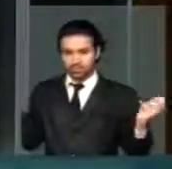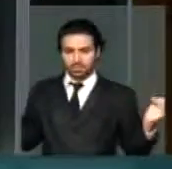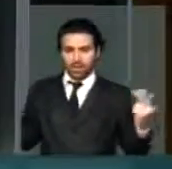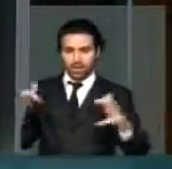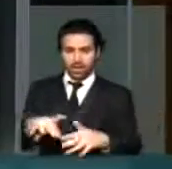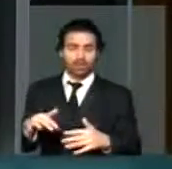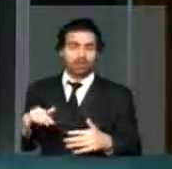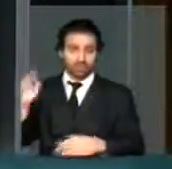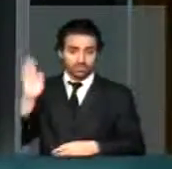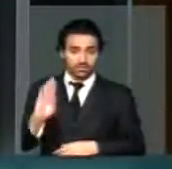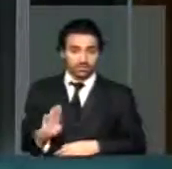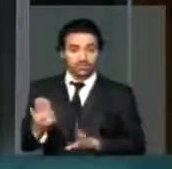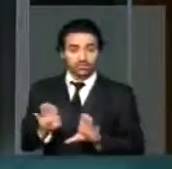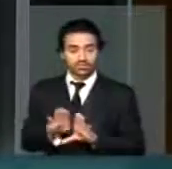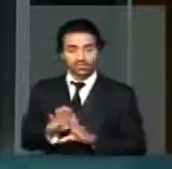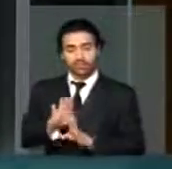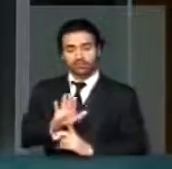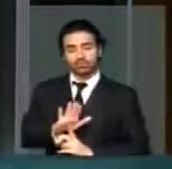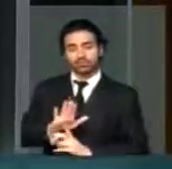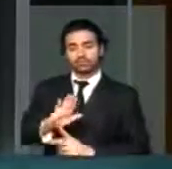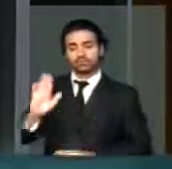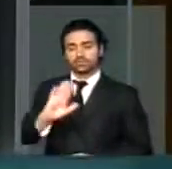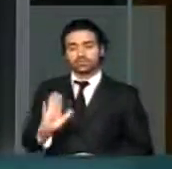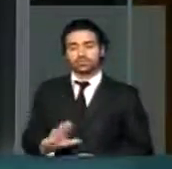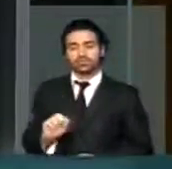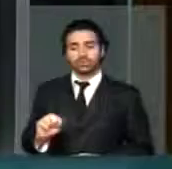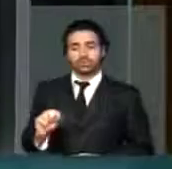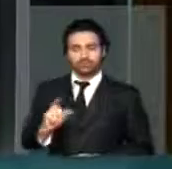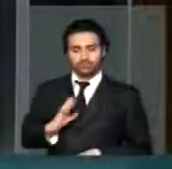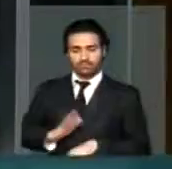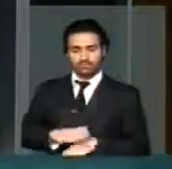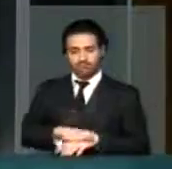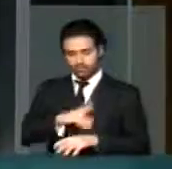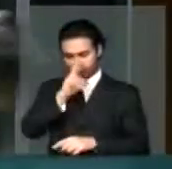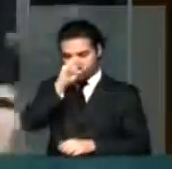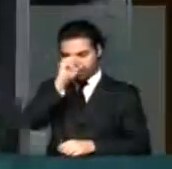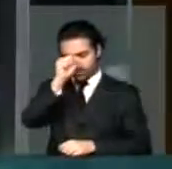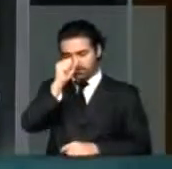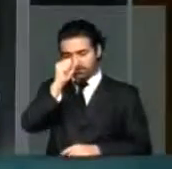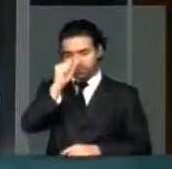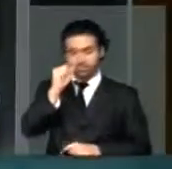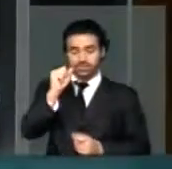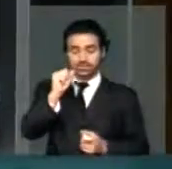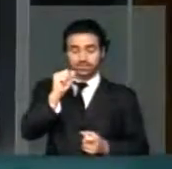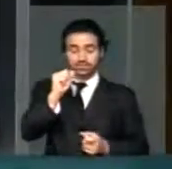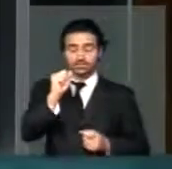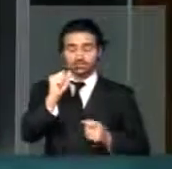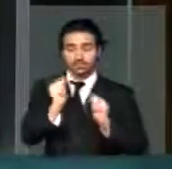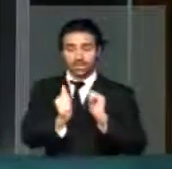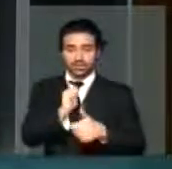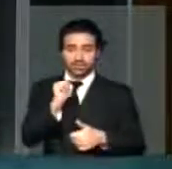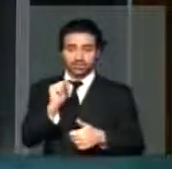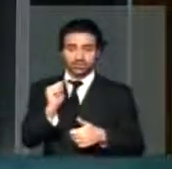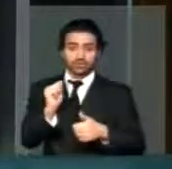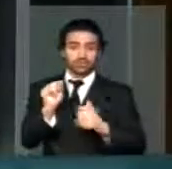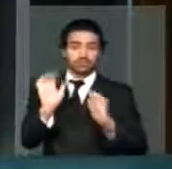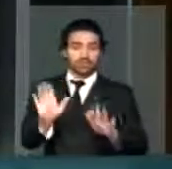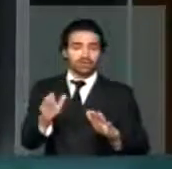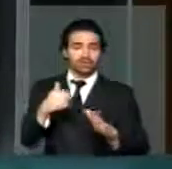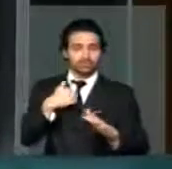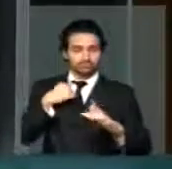fundamentalmente para afirmar o Brasil como uma potência esportiva a minha preocupação noentanto